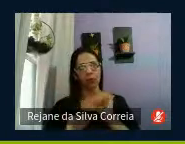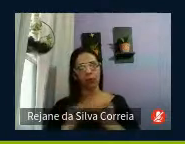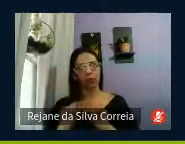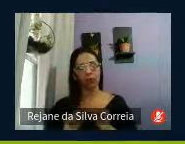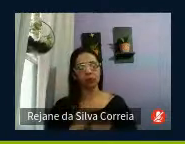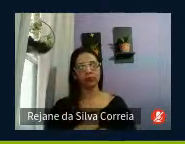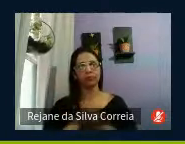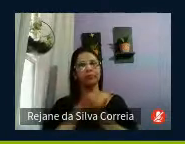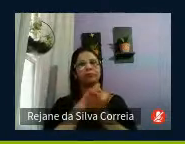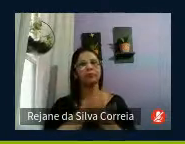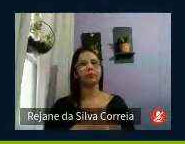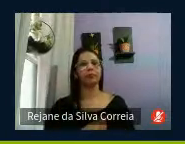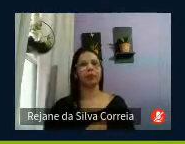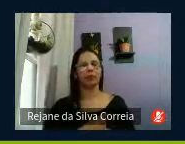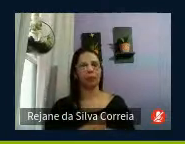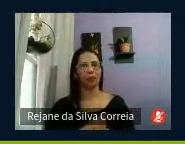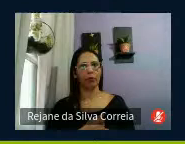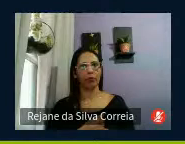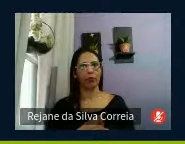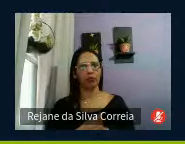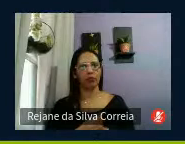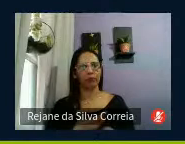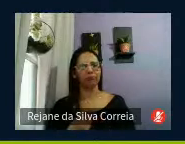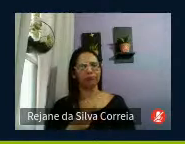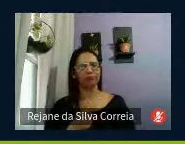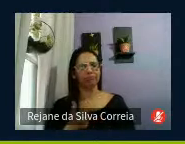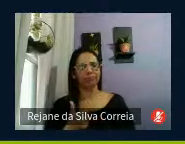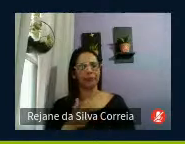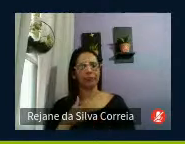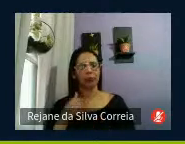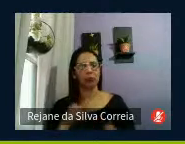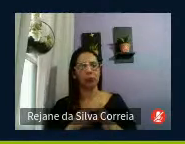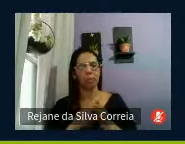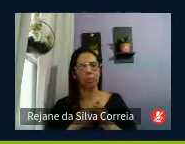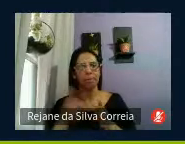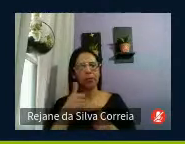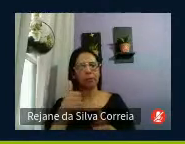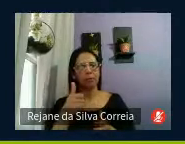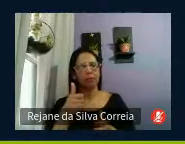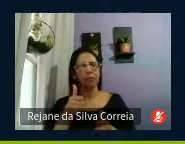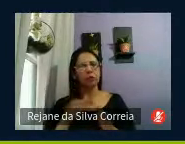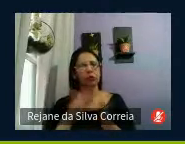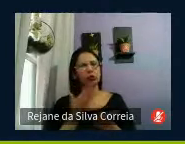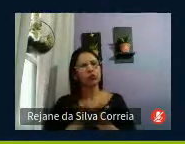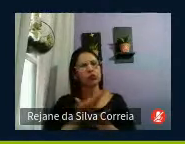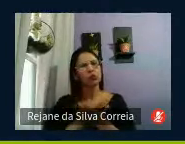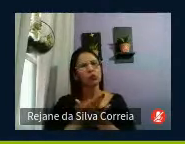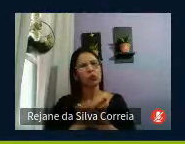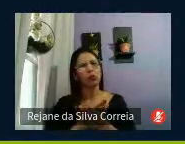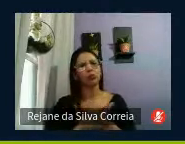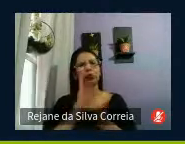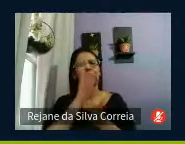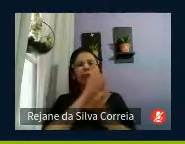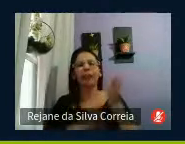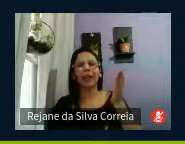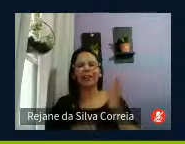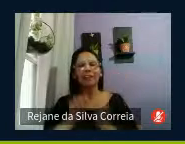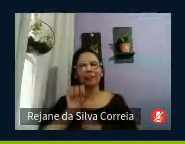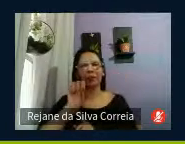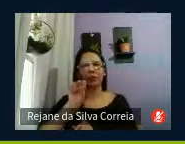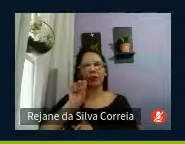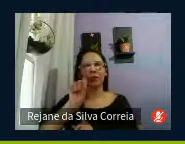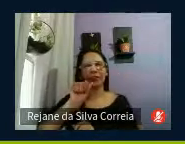apoio, ou bastante apoio, dos primeiros estudos que emanaram da Declaração de Salamanca, de